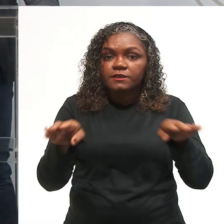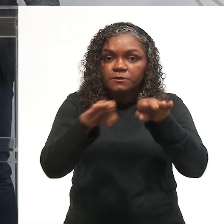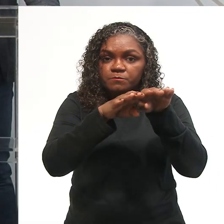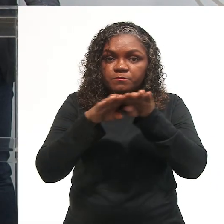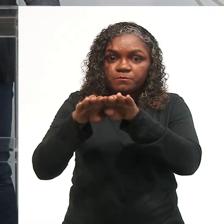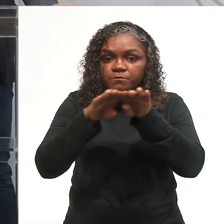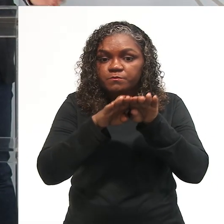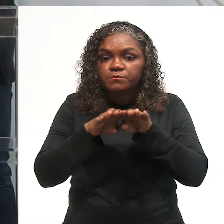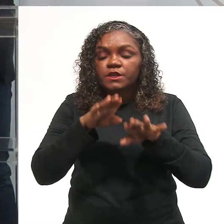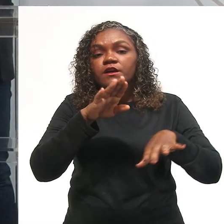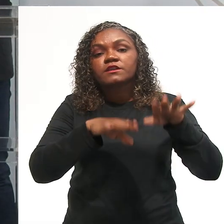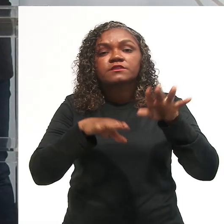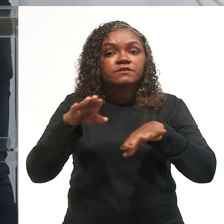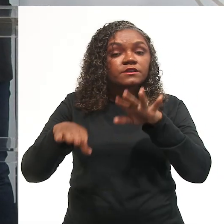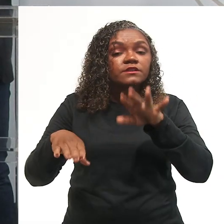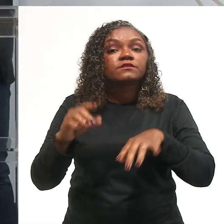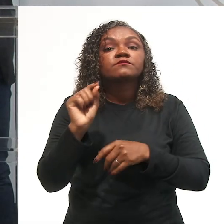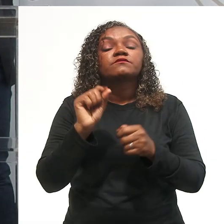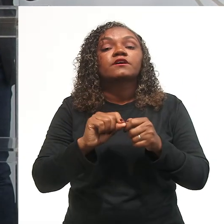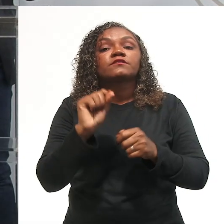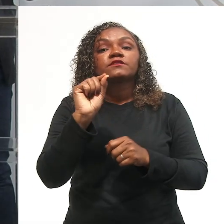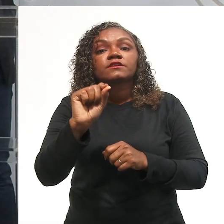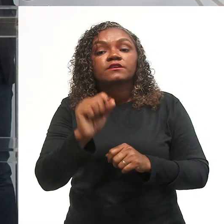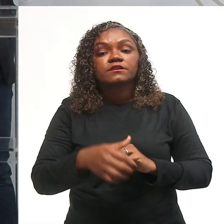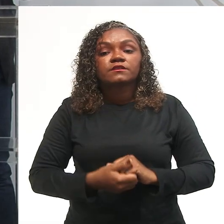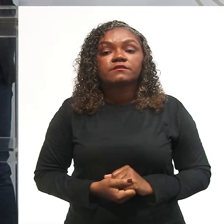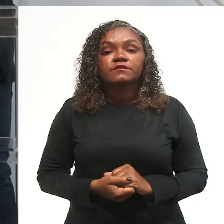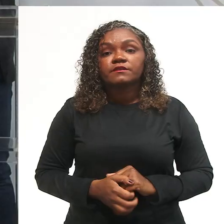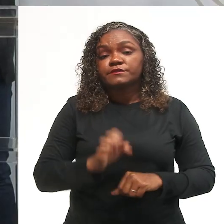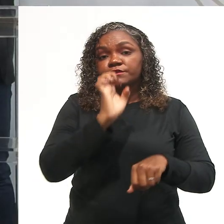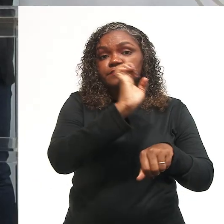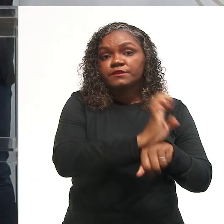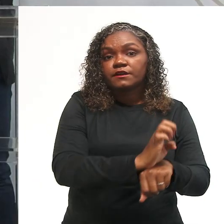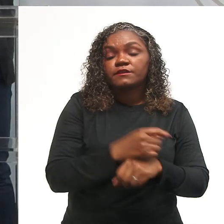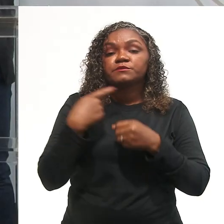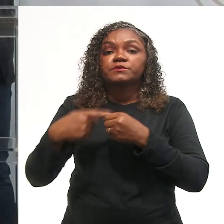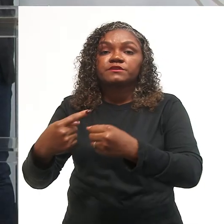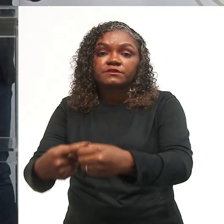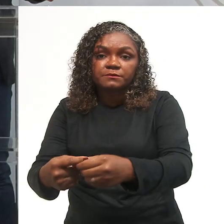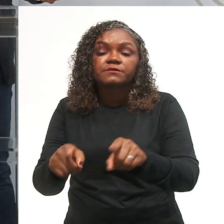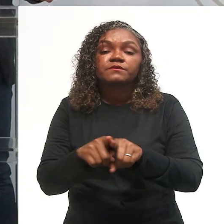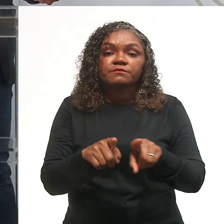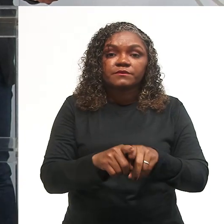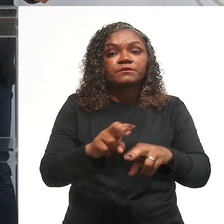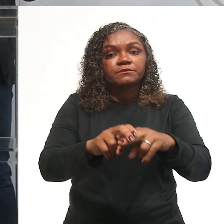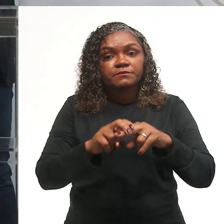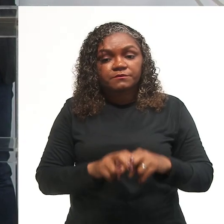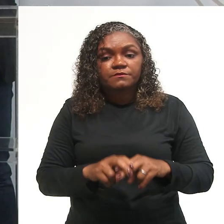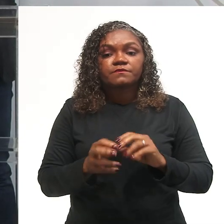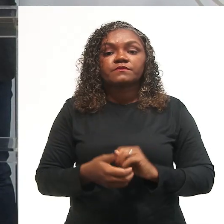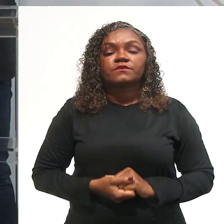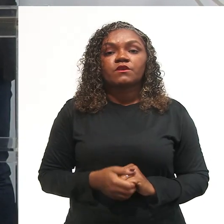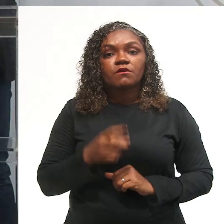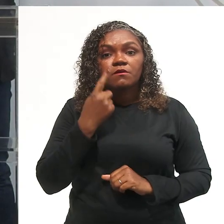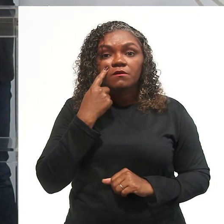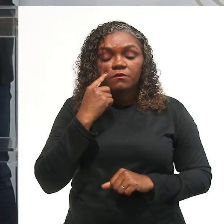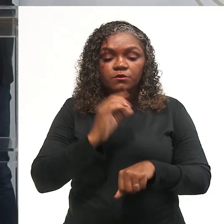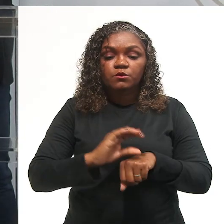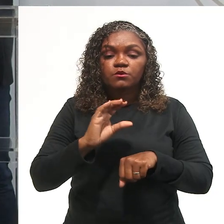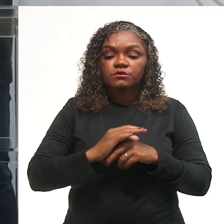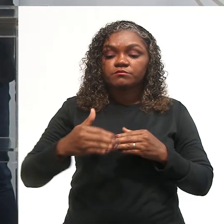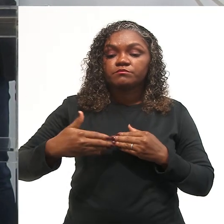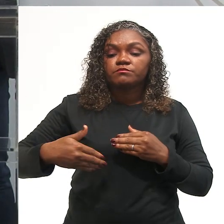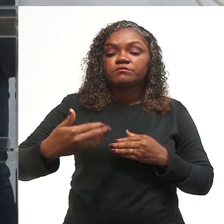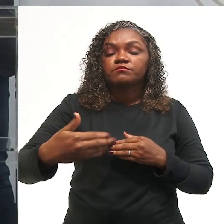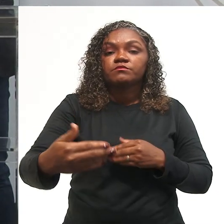da simetria constitucional, a gente acaba levando isso também para o lado do estado e para o lado do município, perfeito? Então aqui, ao longo do